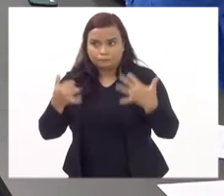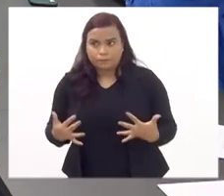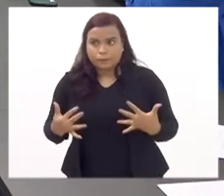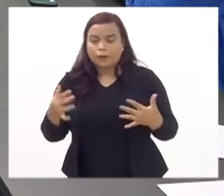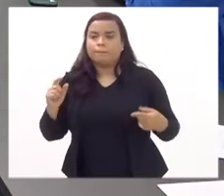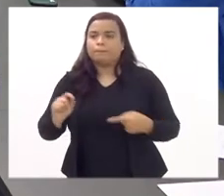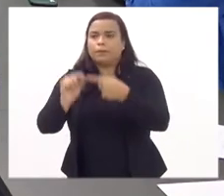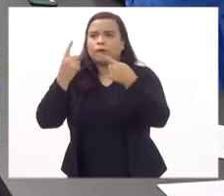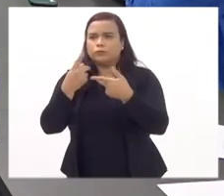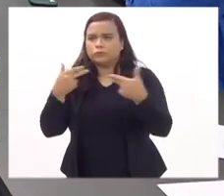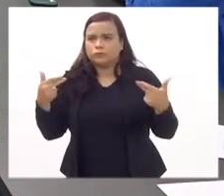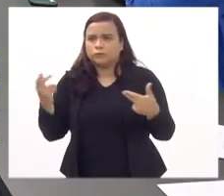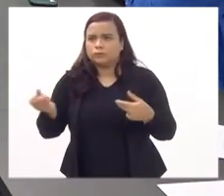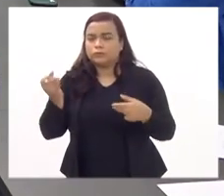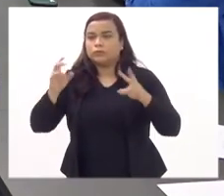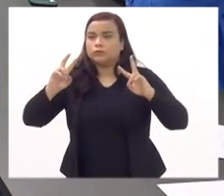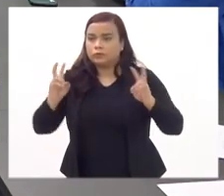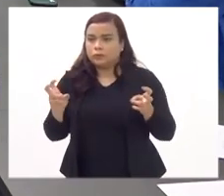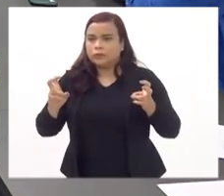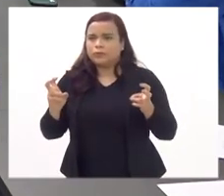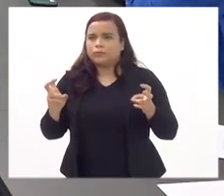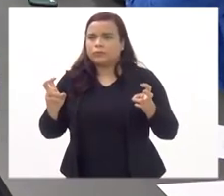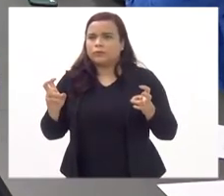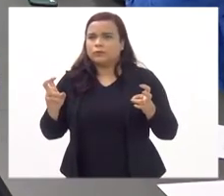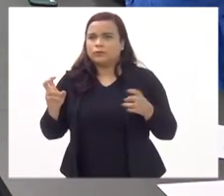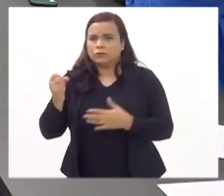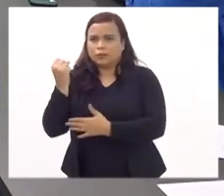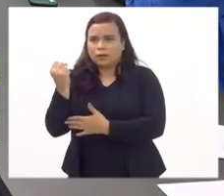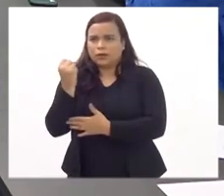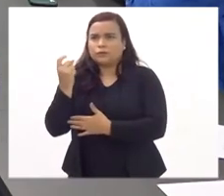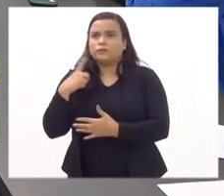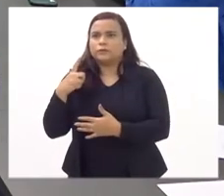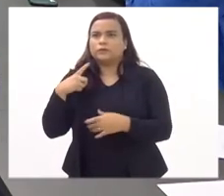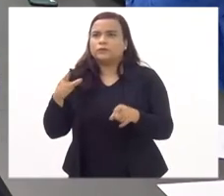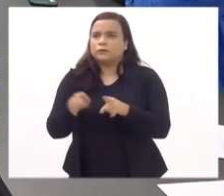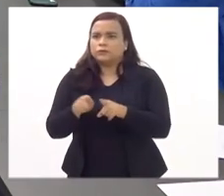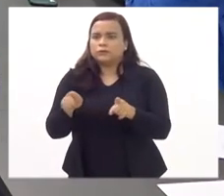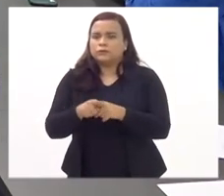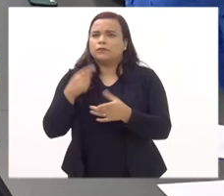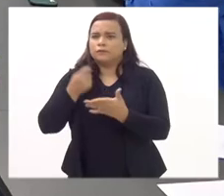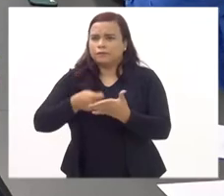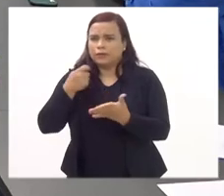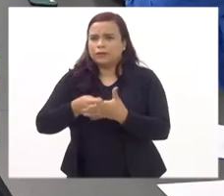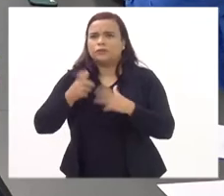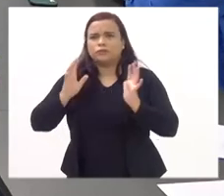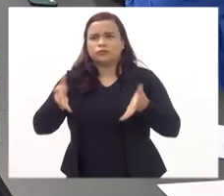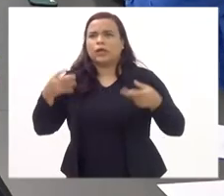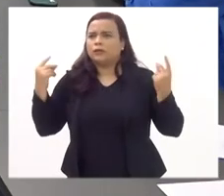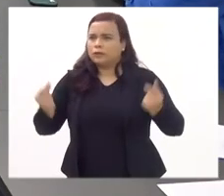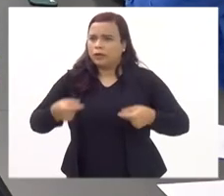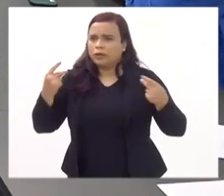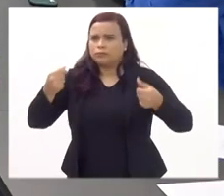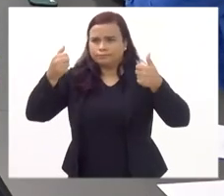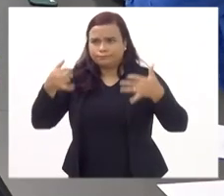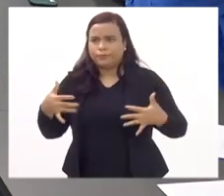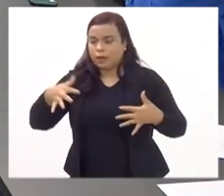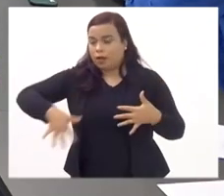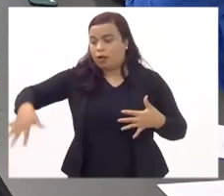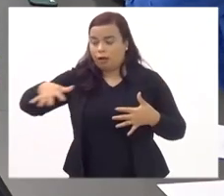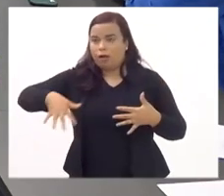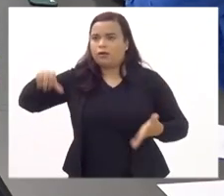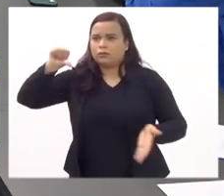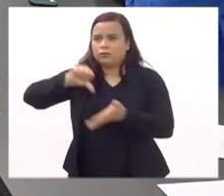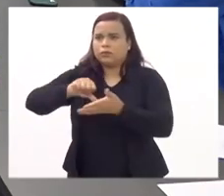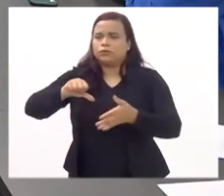pontos sobre a questão de gratuidade, né, também passa tanto no governamento, né, que já vem há um tempo para o setor de transportes.